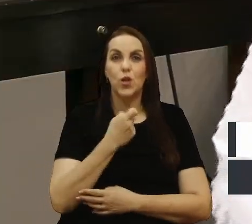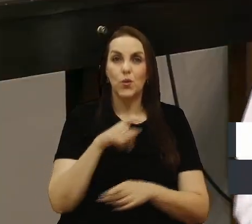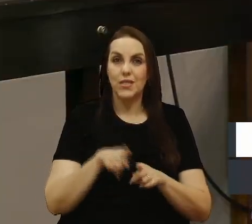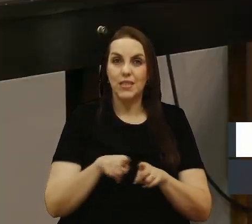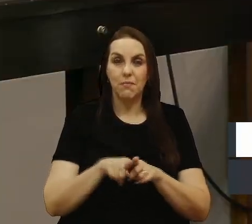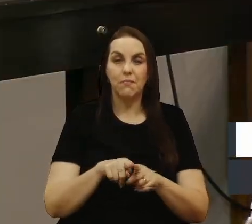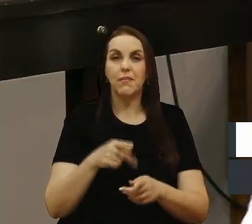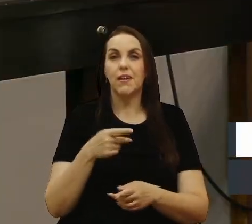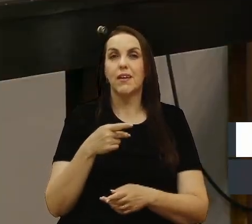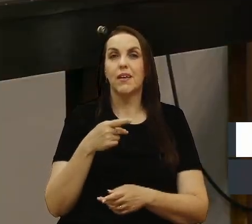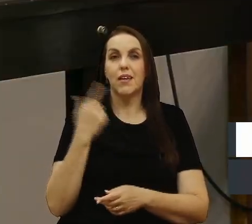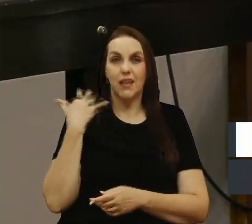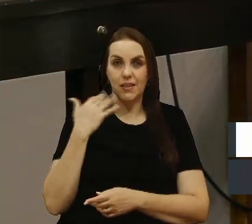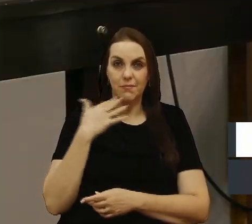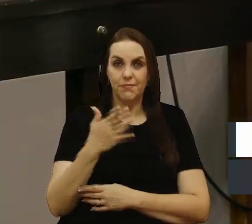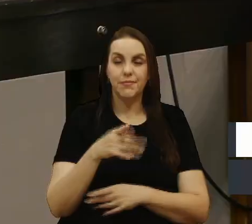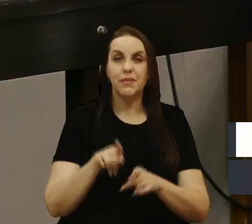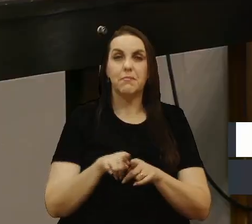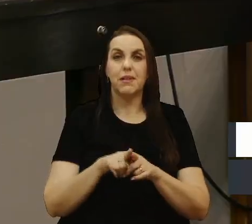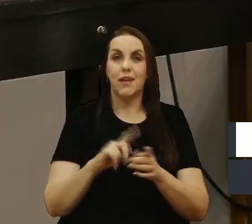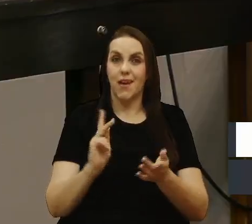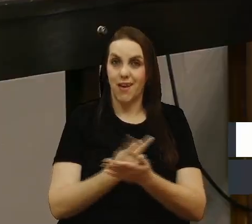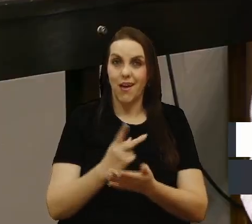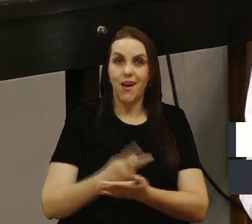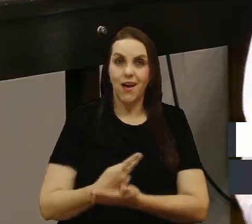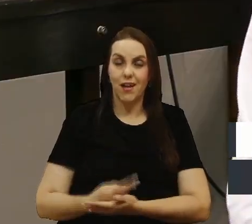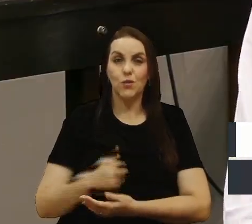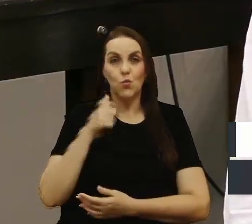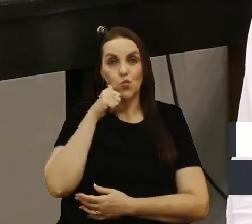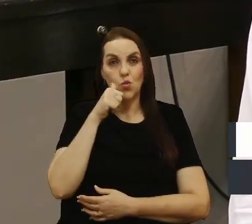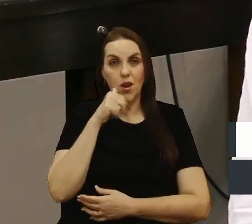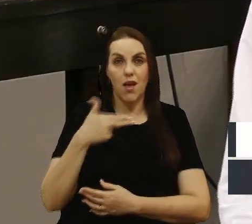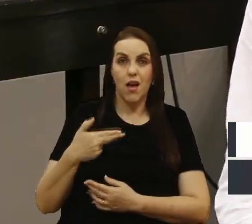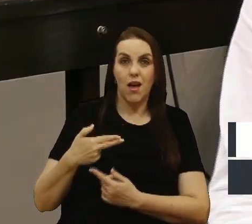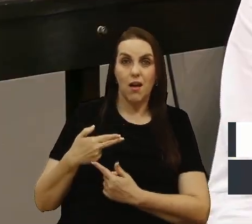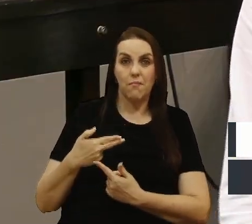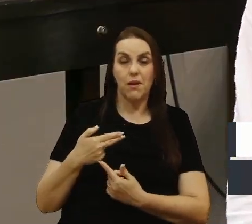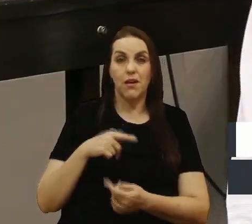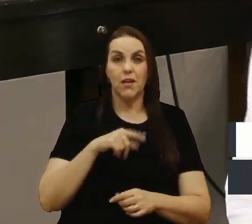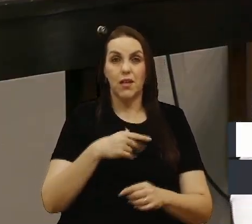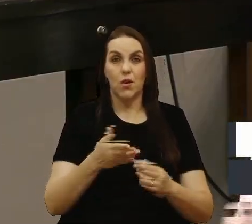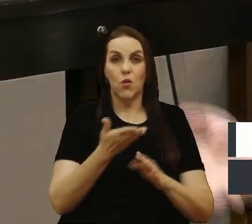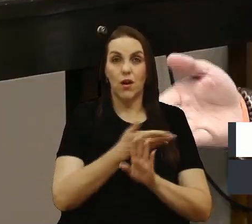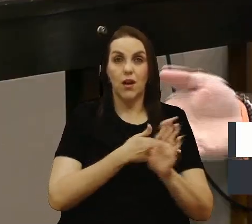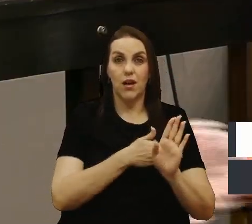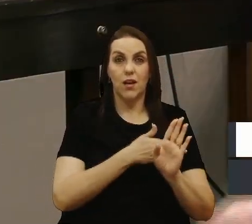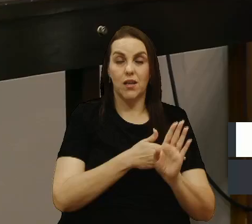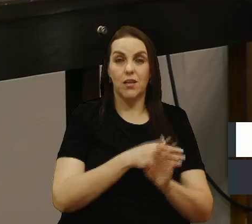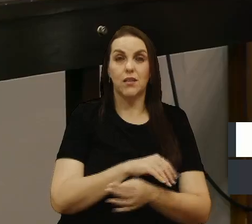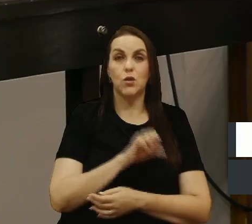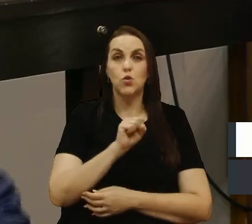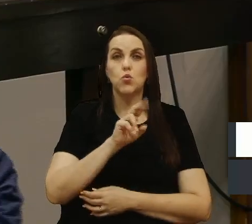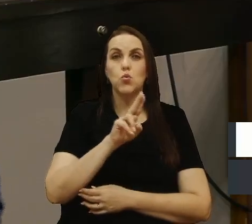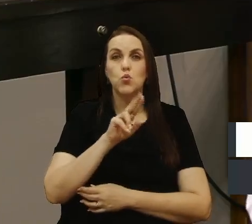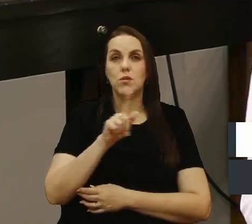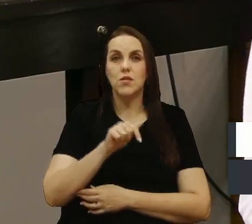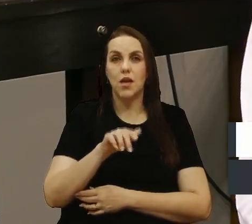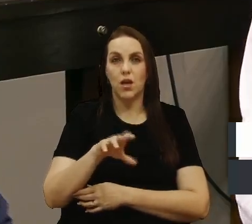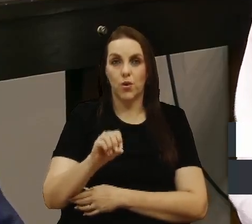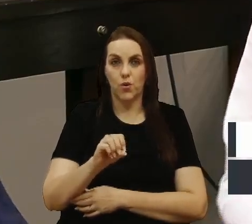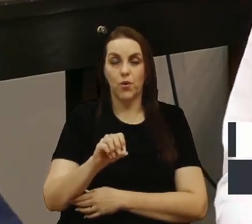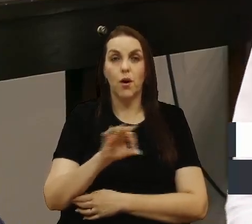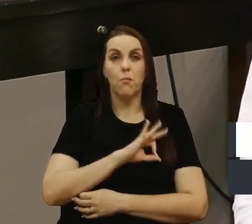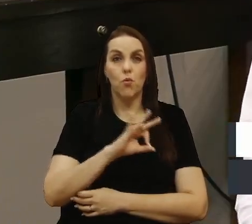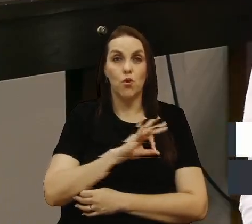vereadora Andressa também, casos que deram errado com mulheres e arma de fogo. Eu cito aqui o caso lá em Suzano, onde uma policial de folga conseguiu